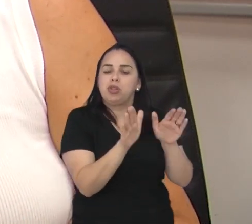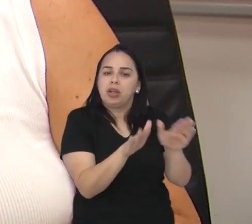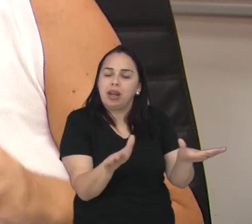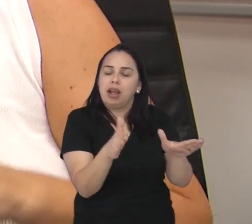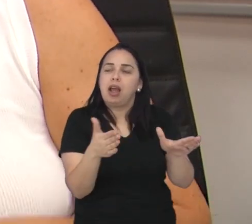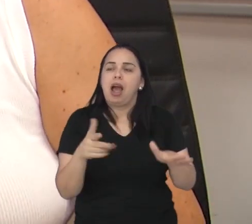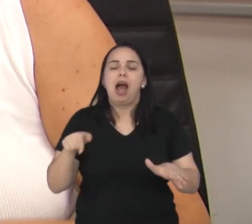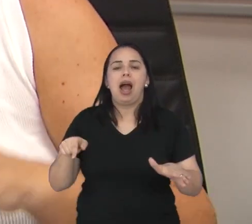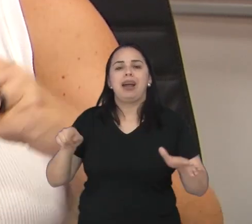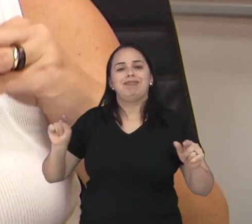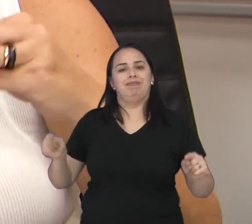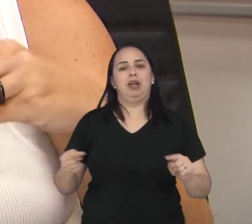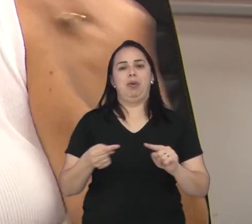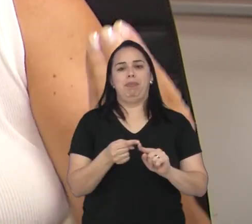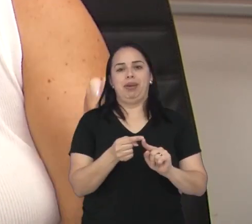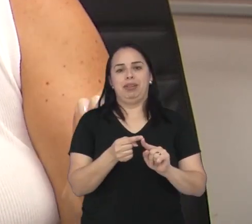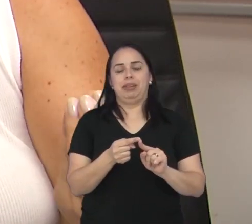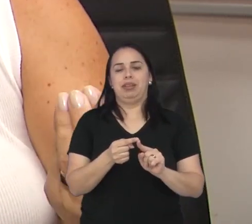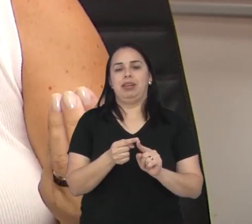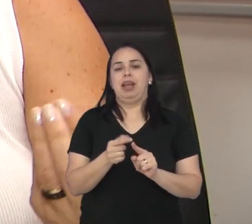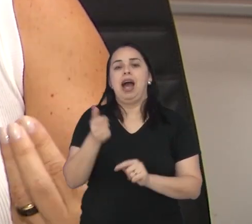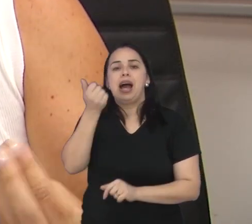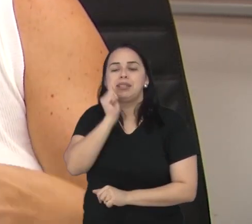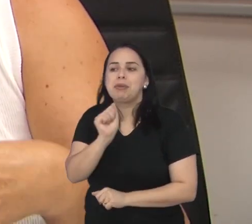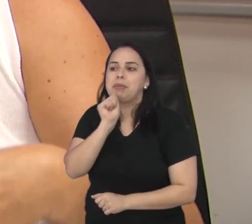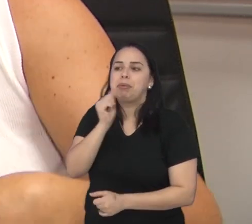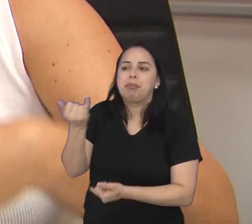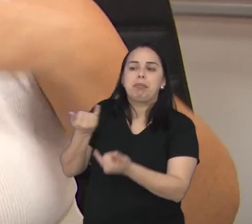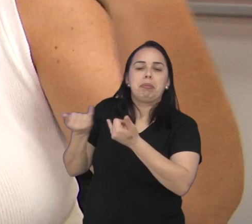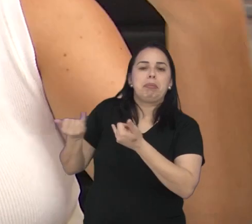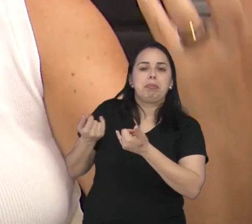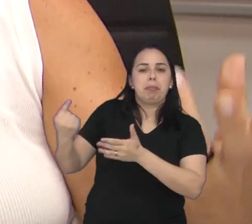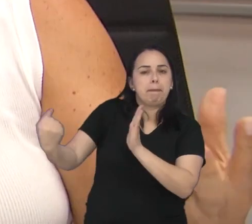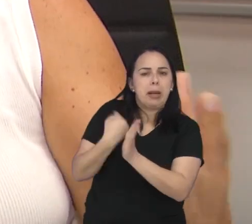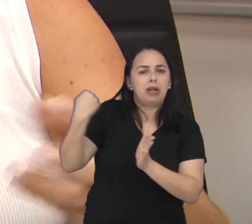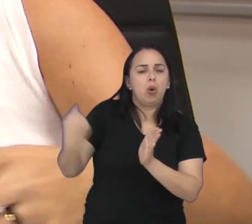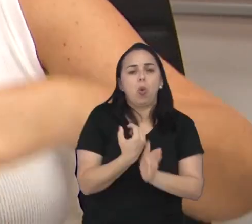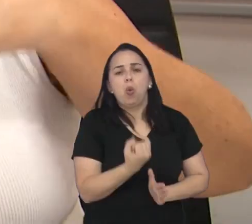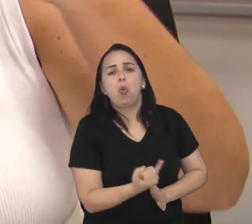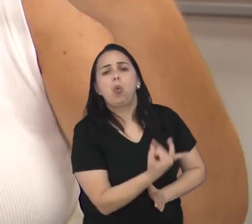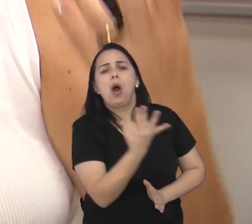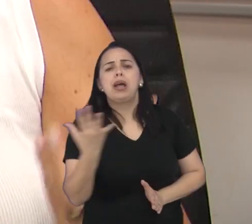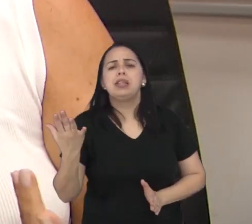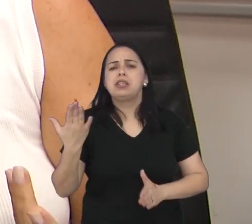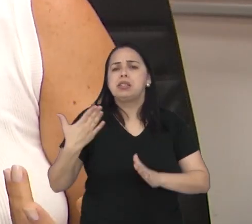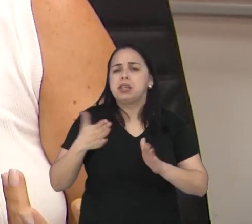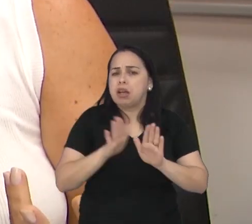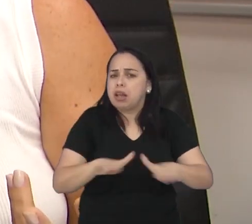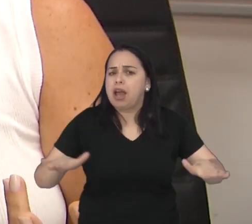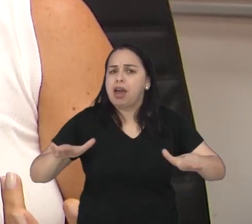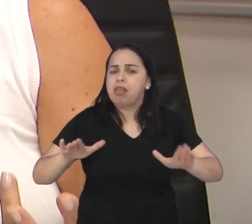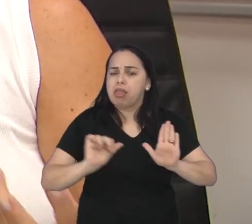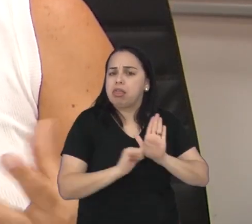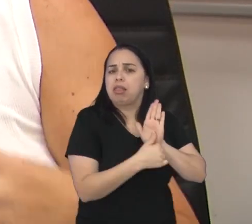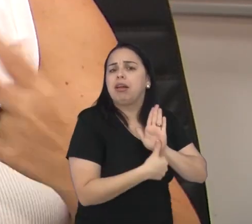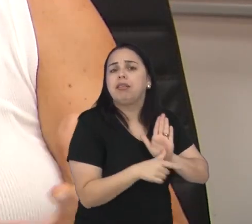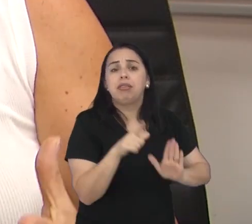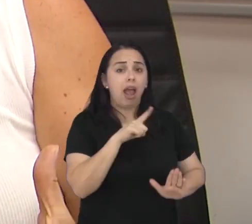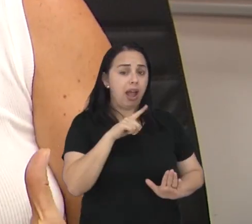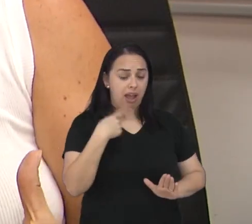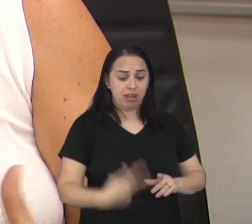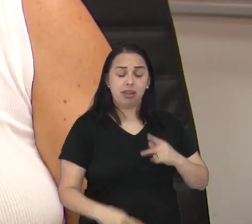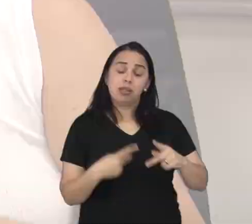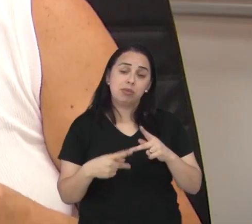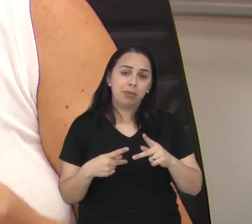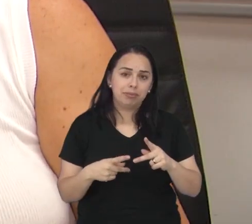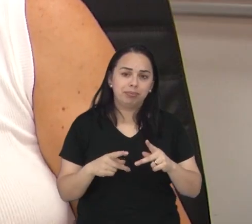adolescentes. Então, surgiu dessa necessidade que as mães tinham de saber quantos nós somos, quantas crianças com síndrome de Down nós temos